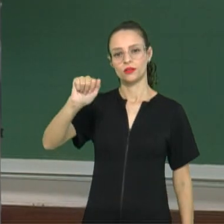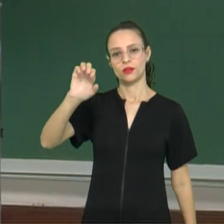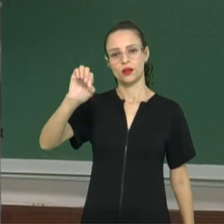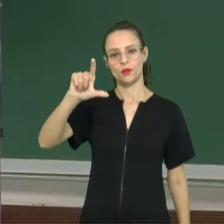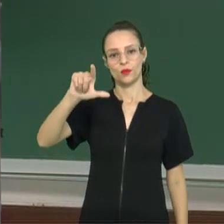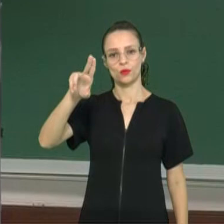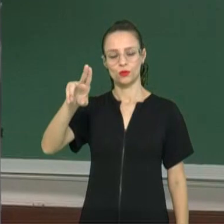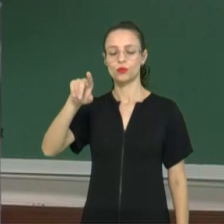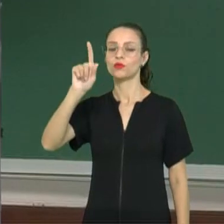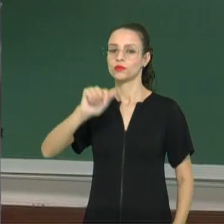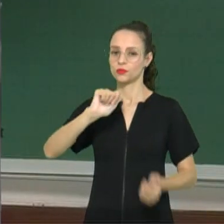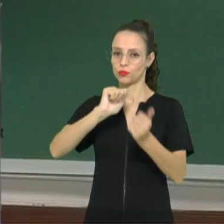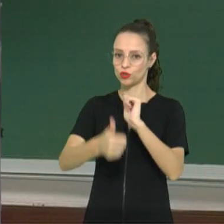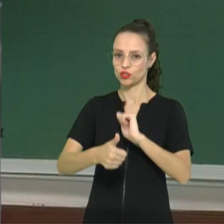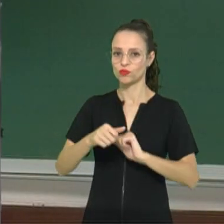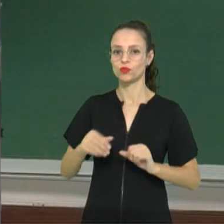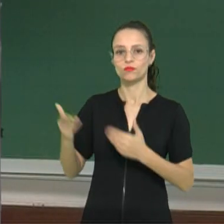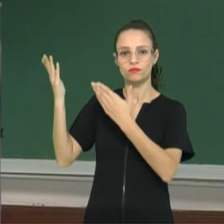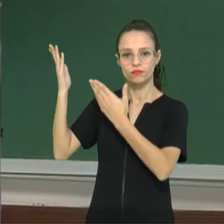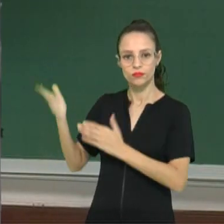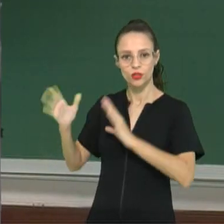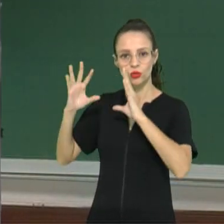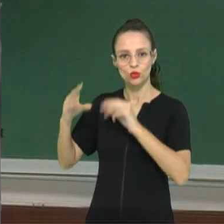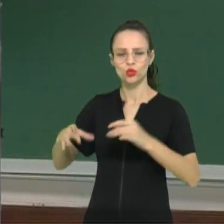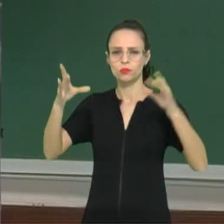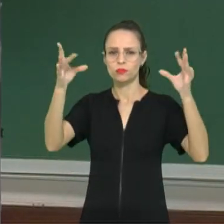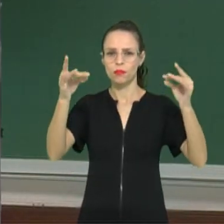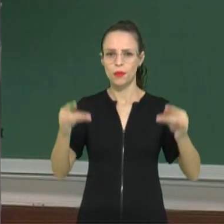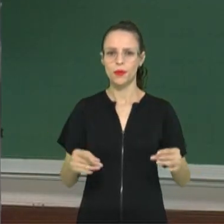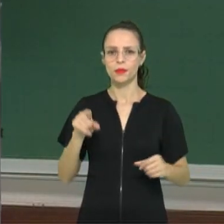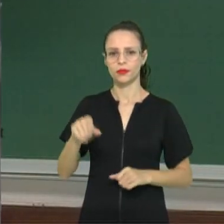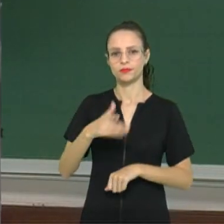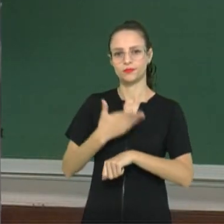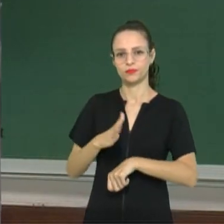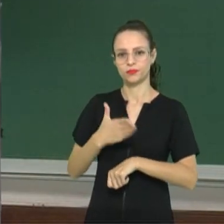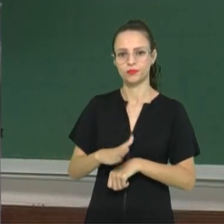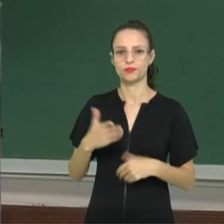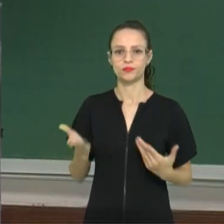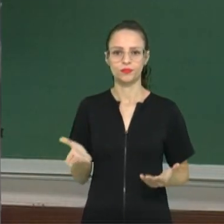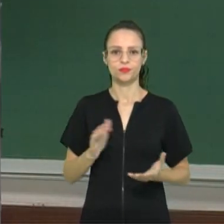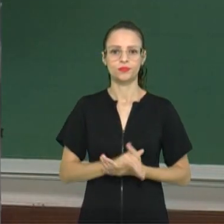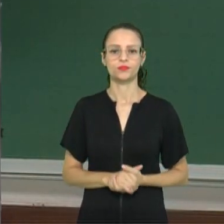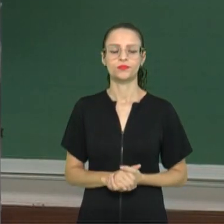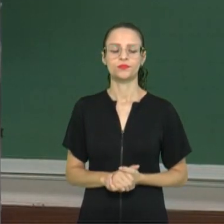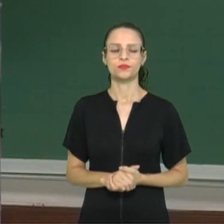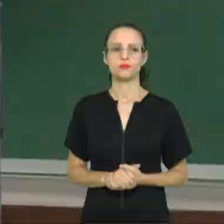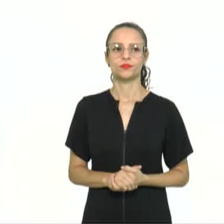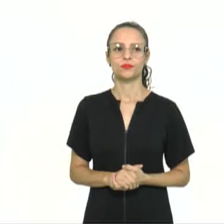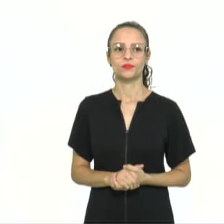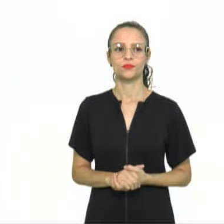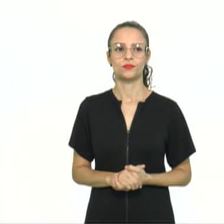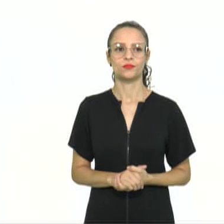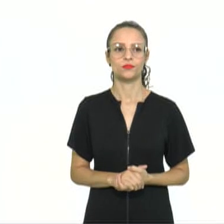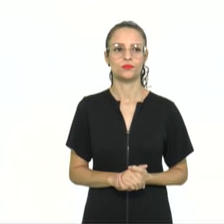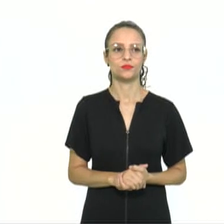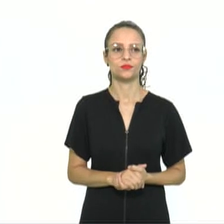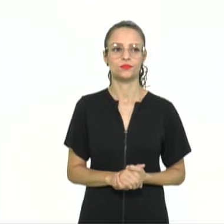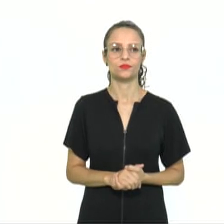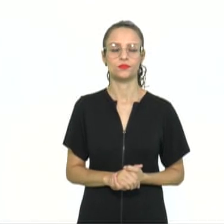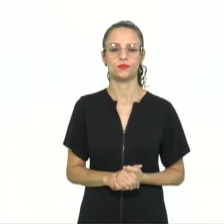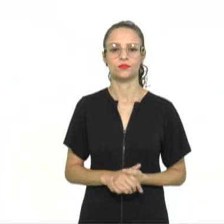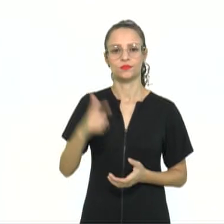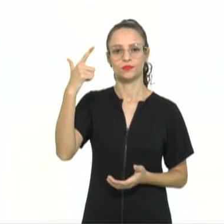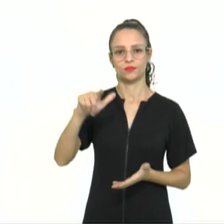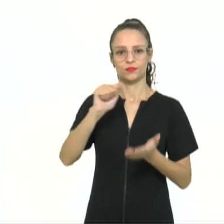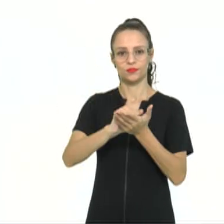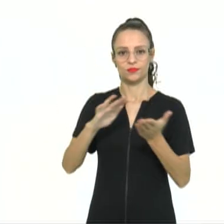essas técnicas que são trabalhadas, que são executadas. Tranquilo então? Fica aqui as técnicas usadas. Mais